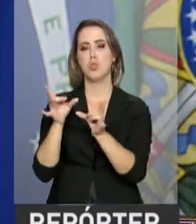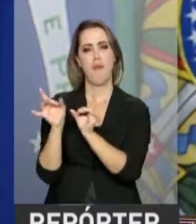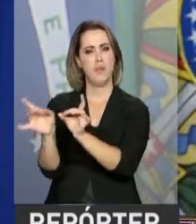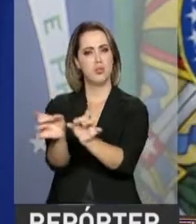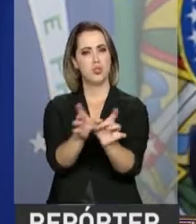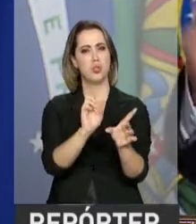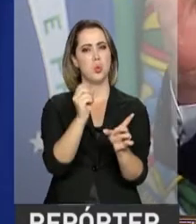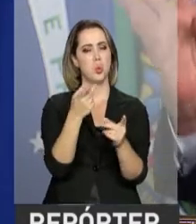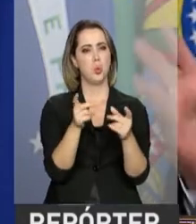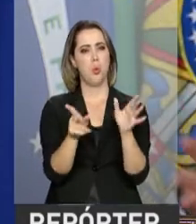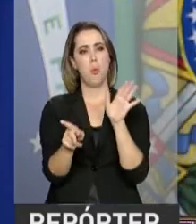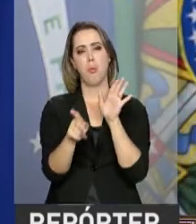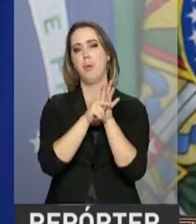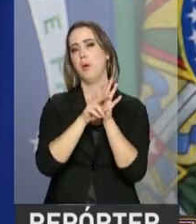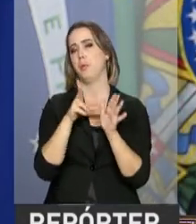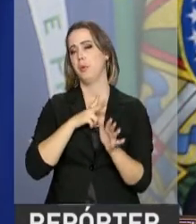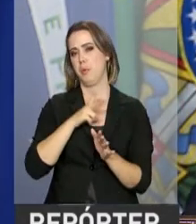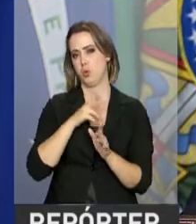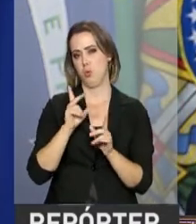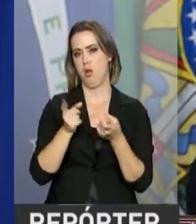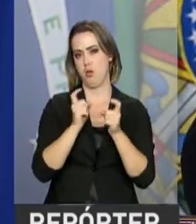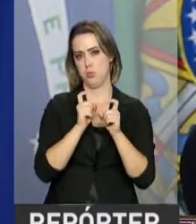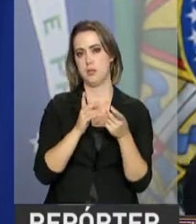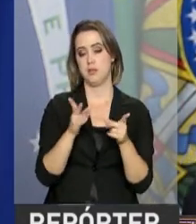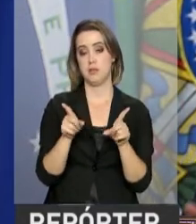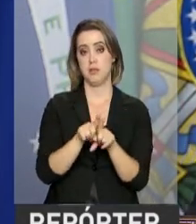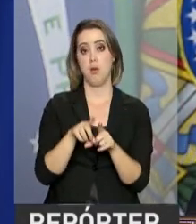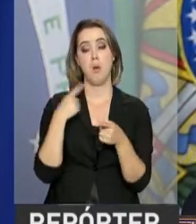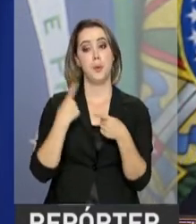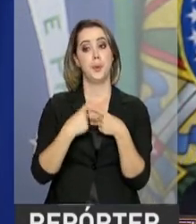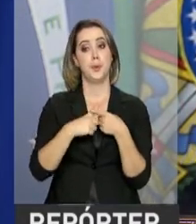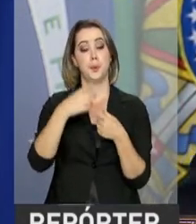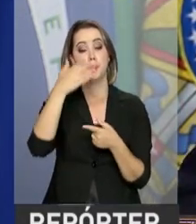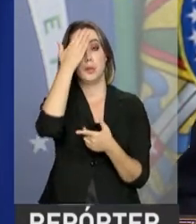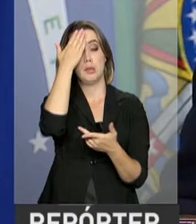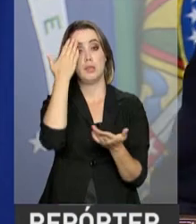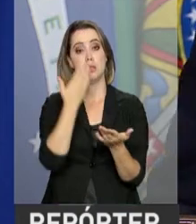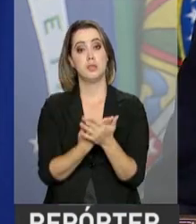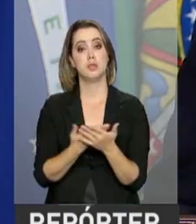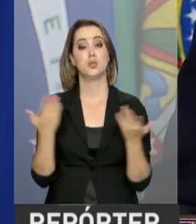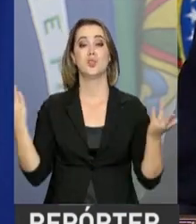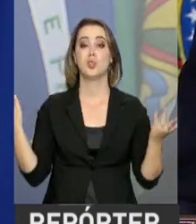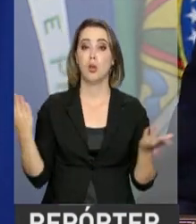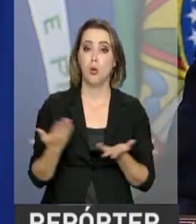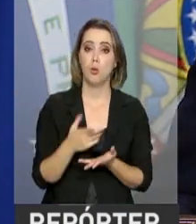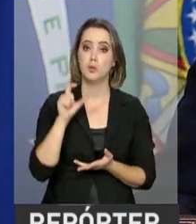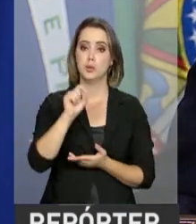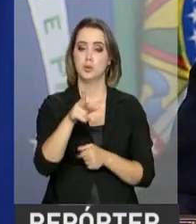leiloados, ora privatizados, ora leiloados, em face da credibilidade que hoje existe no país.